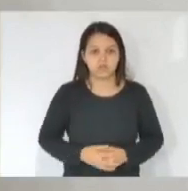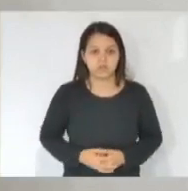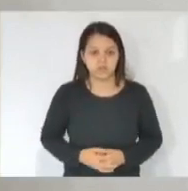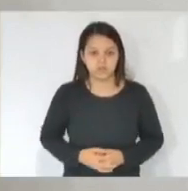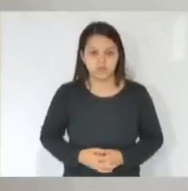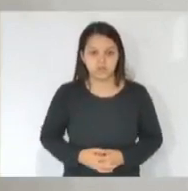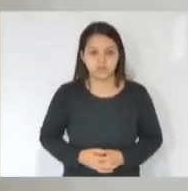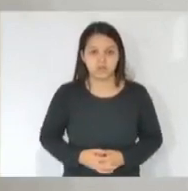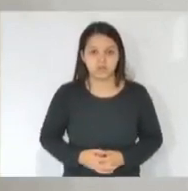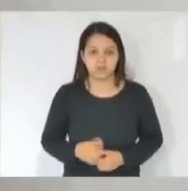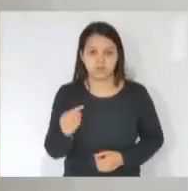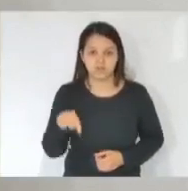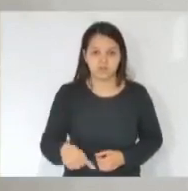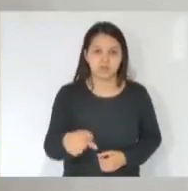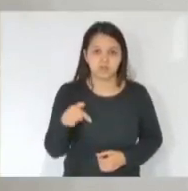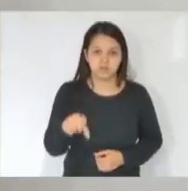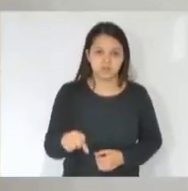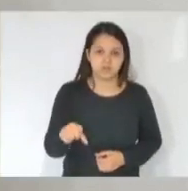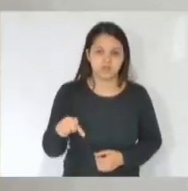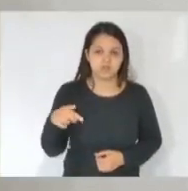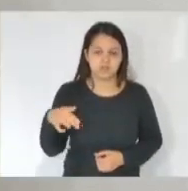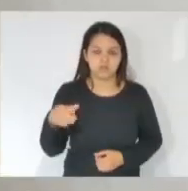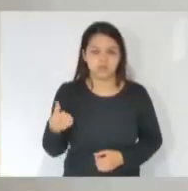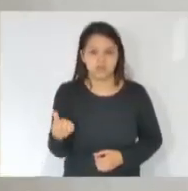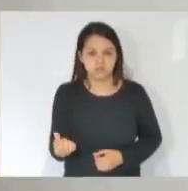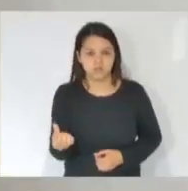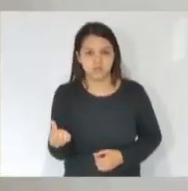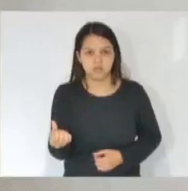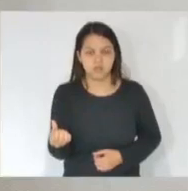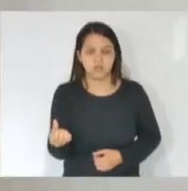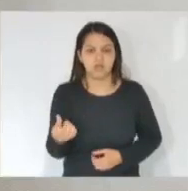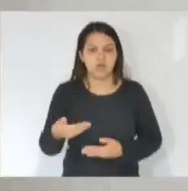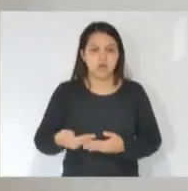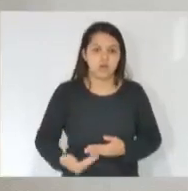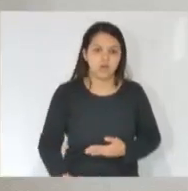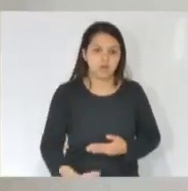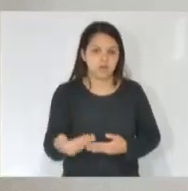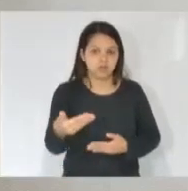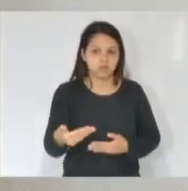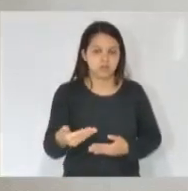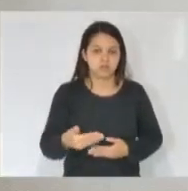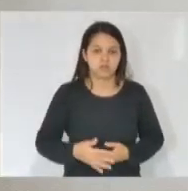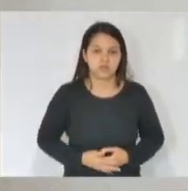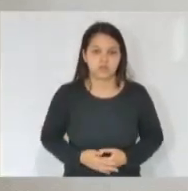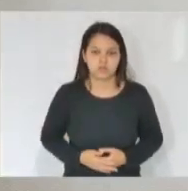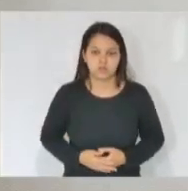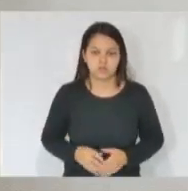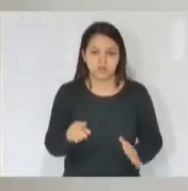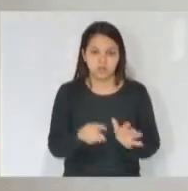em 1776, Adam Smith começou, talvez,